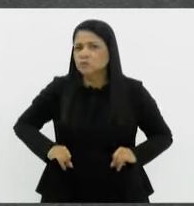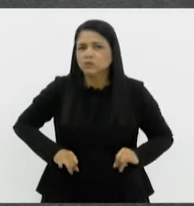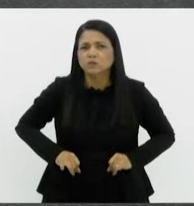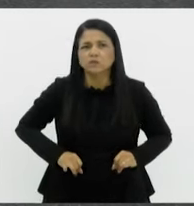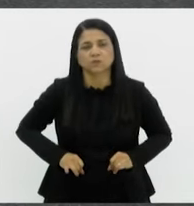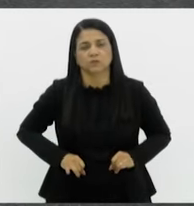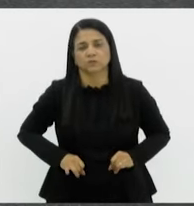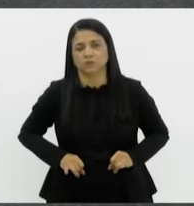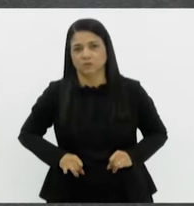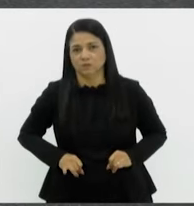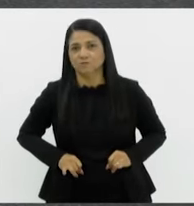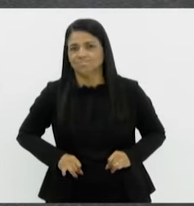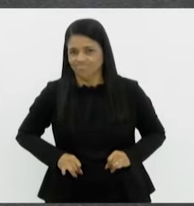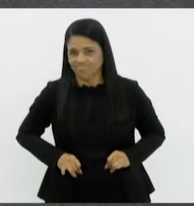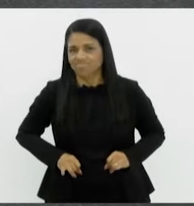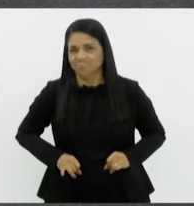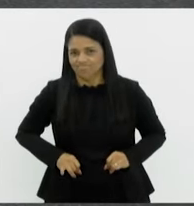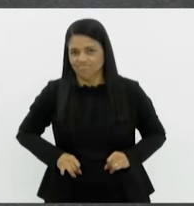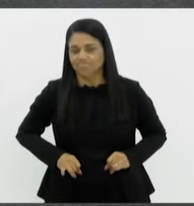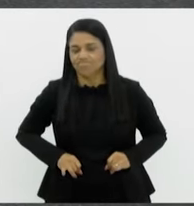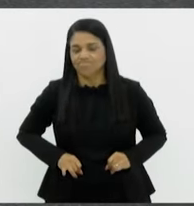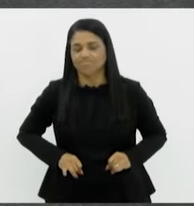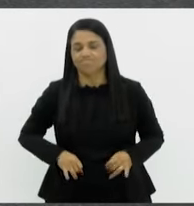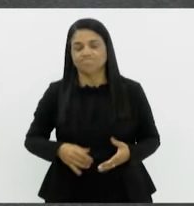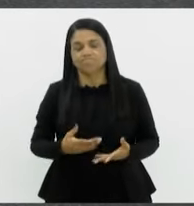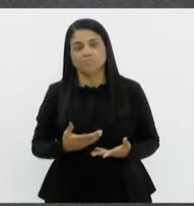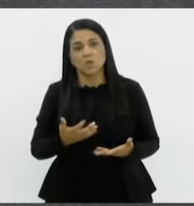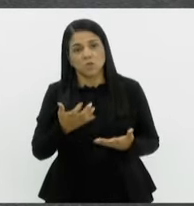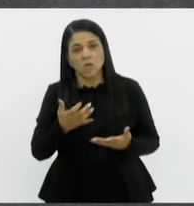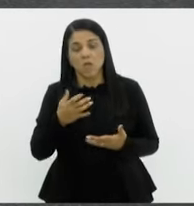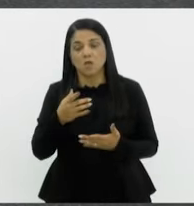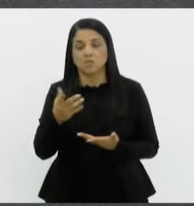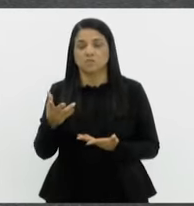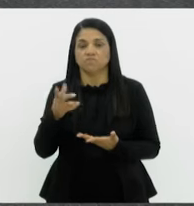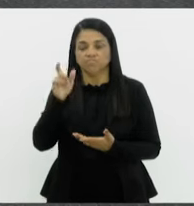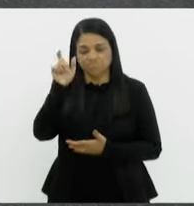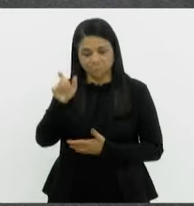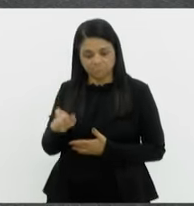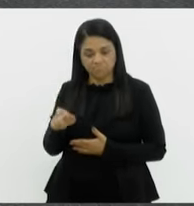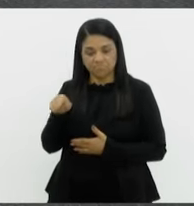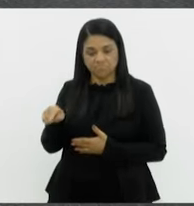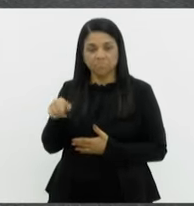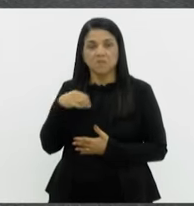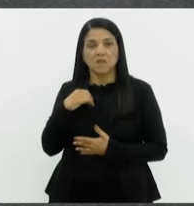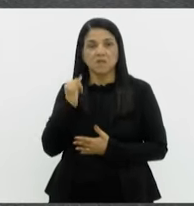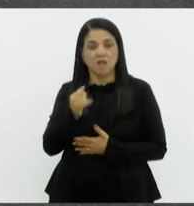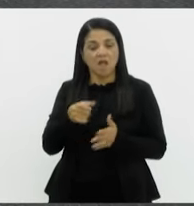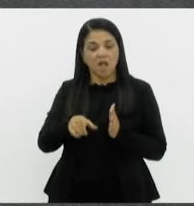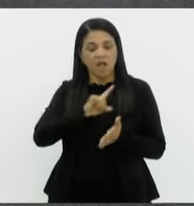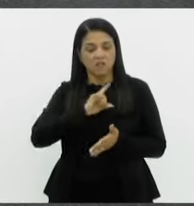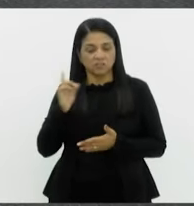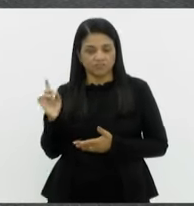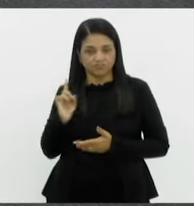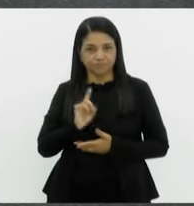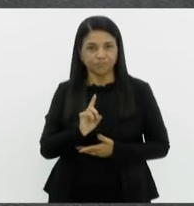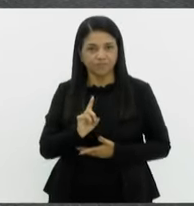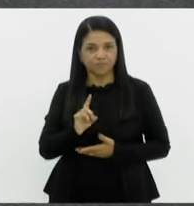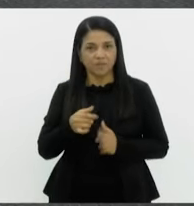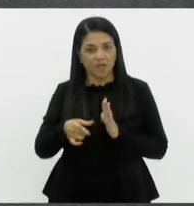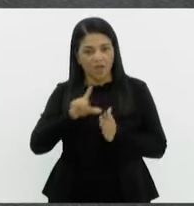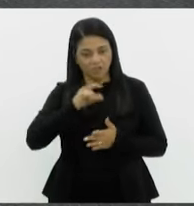eu queria dizer que esse cidadão que acabou de me anteceder aqui, que de maneira